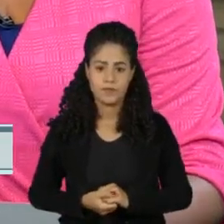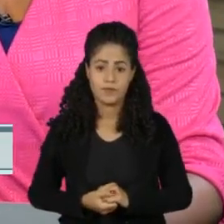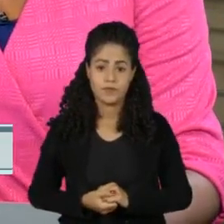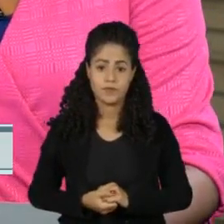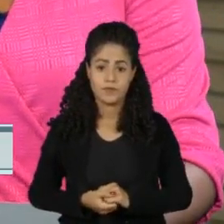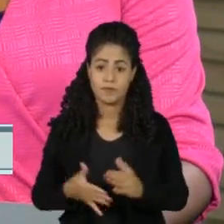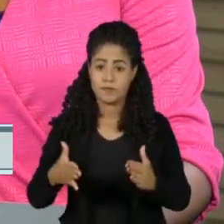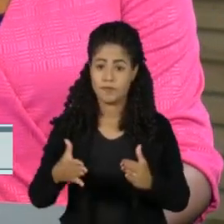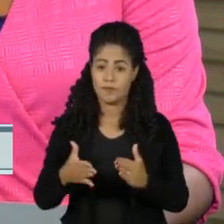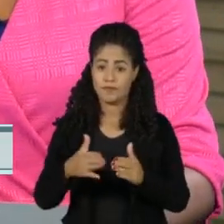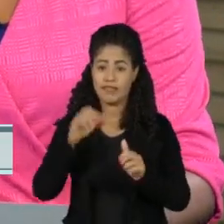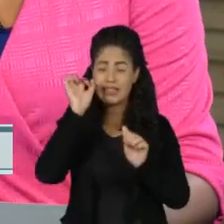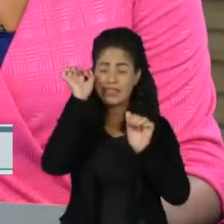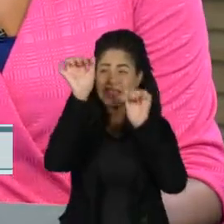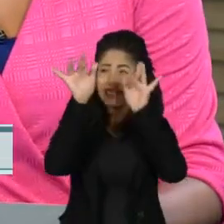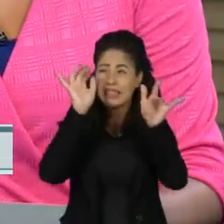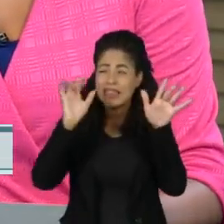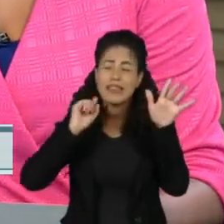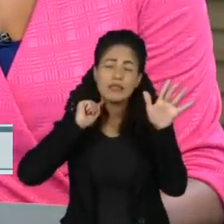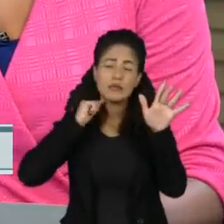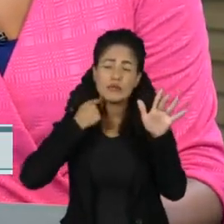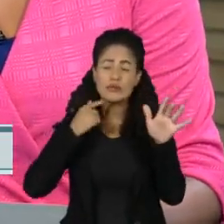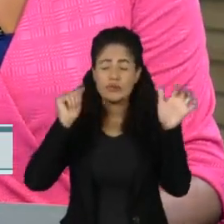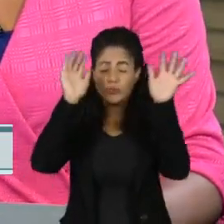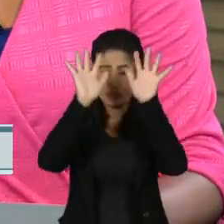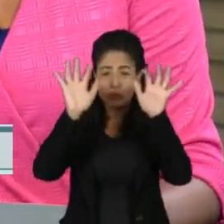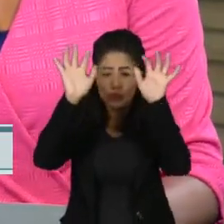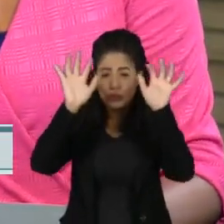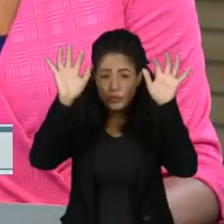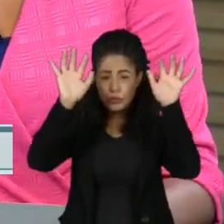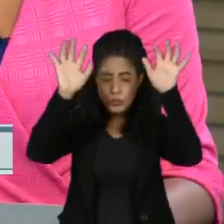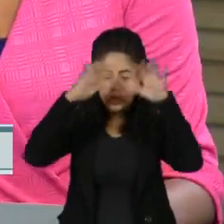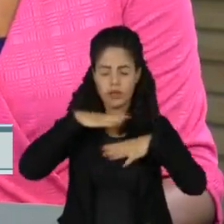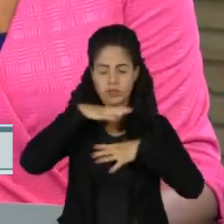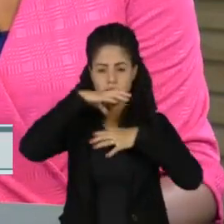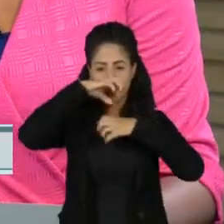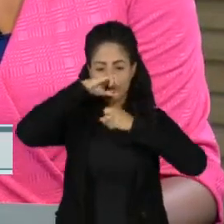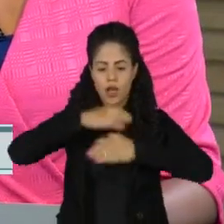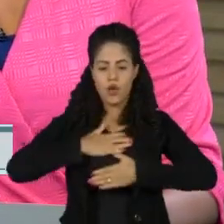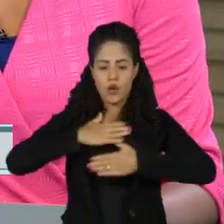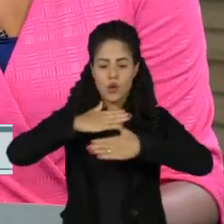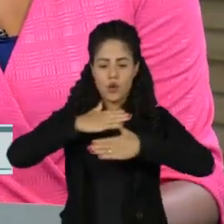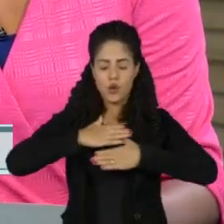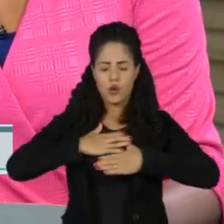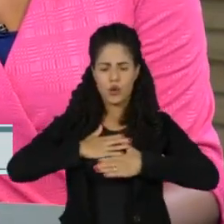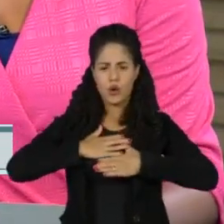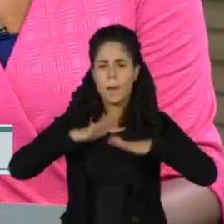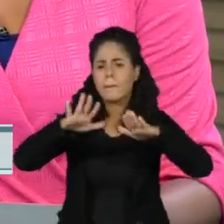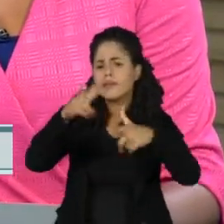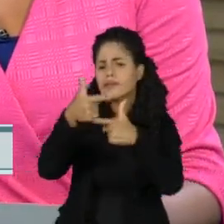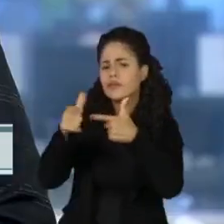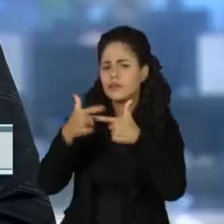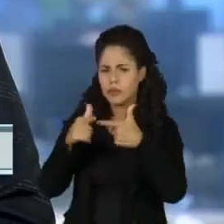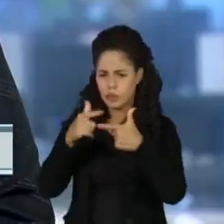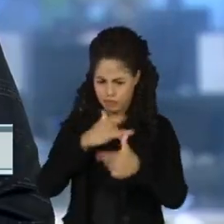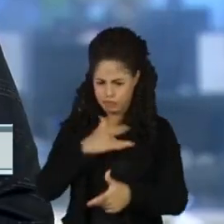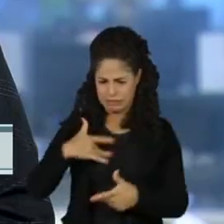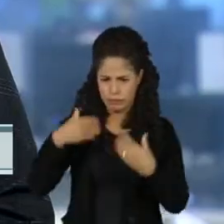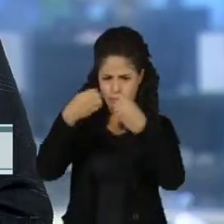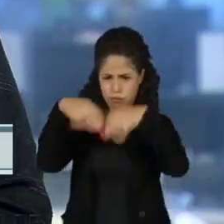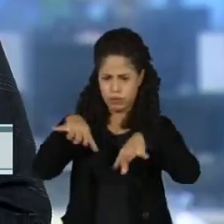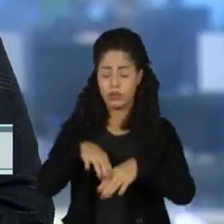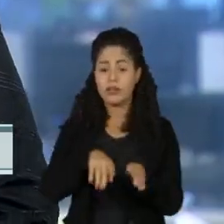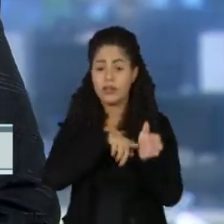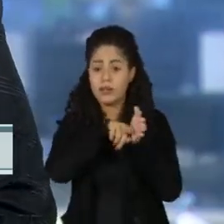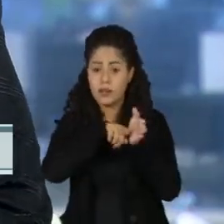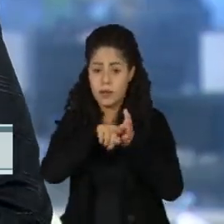A poluição do ar é constantemente associada a problemas respiratórios, mas os danos à saúde vão além.